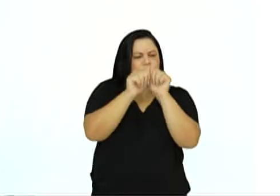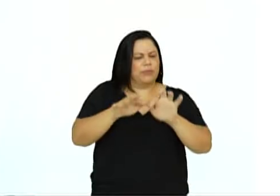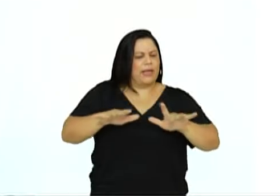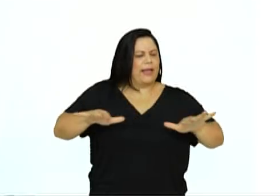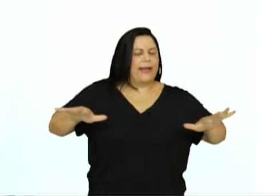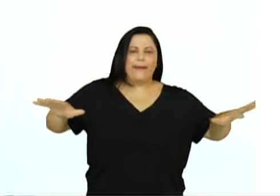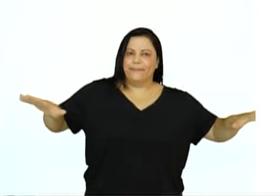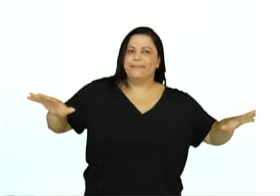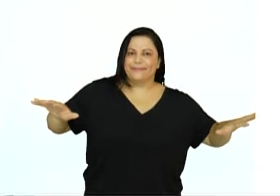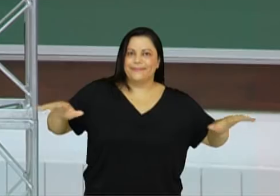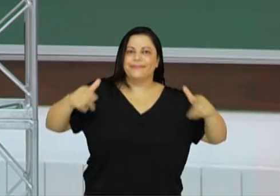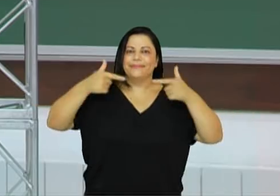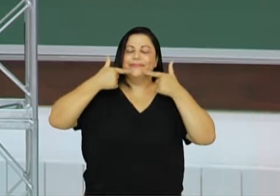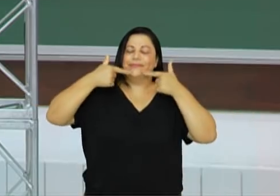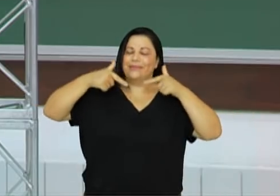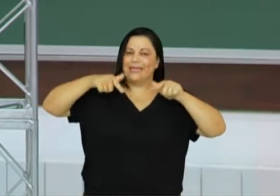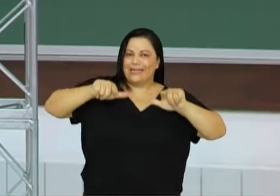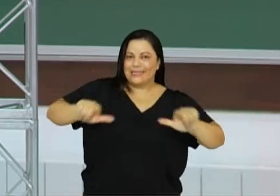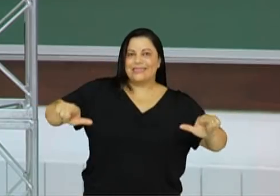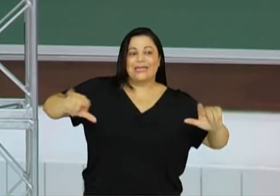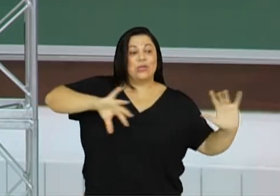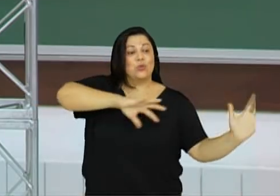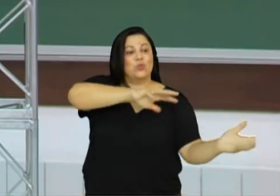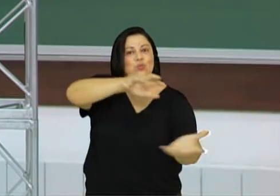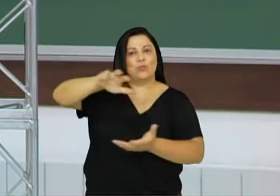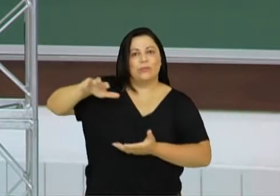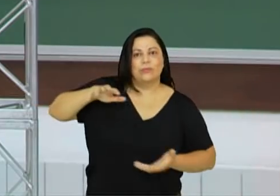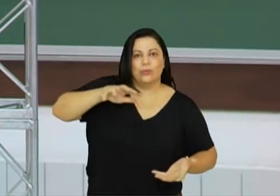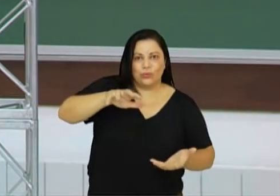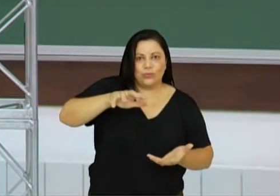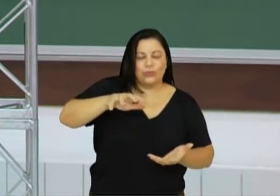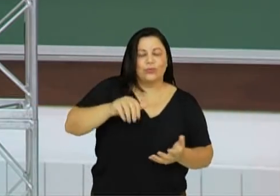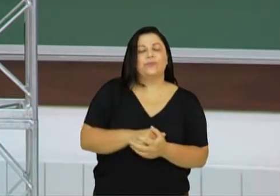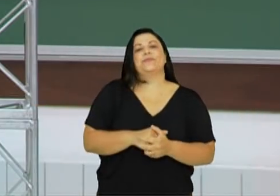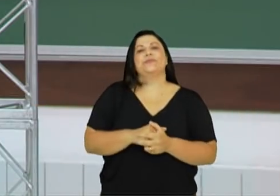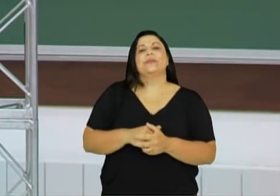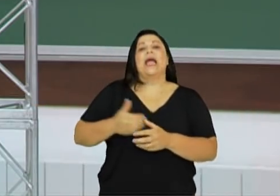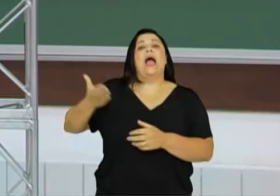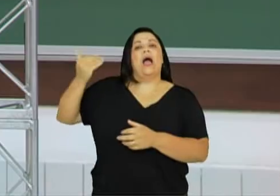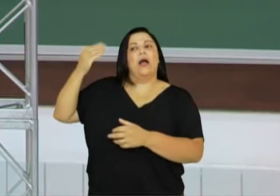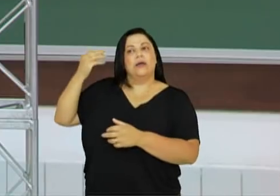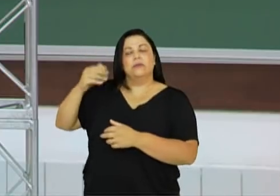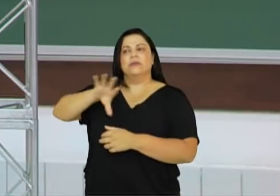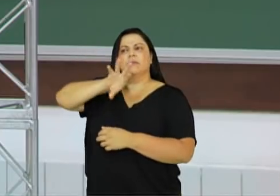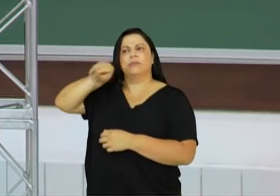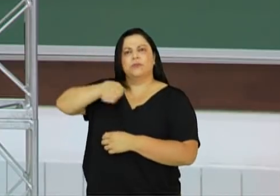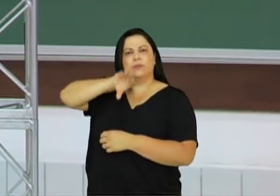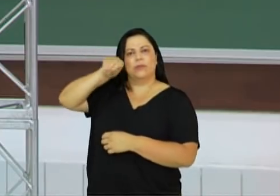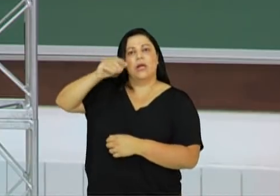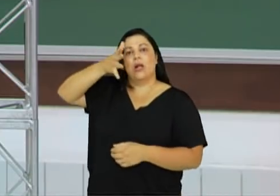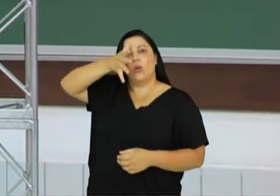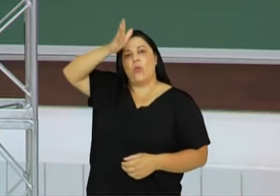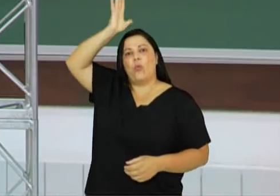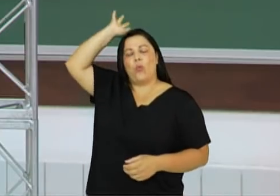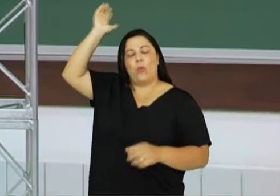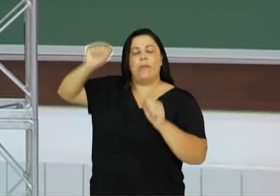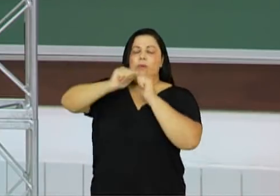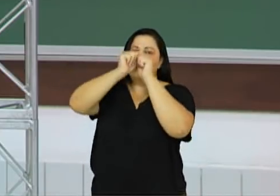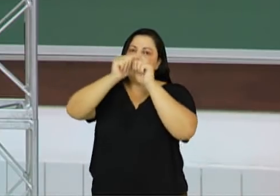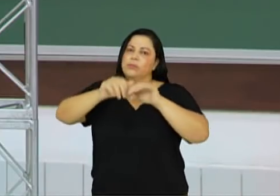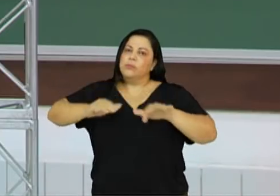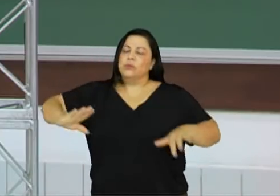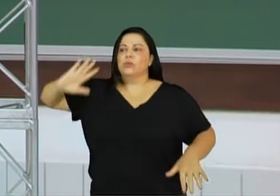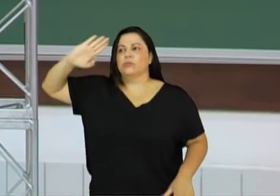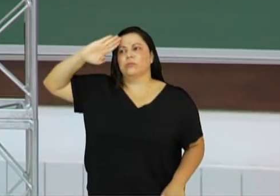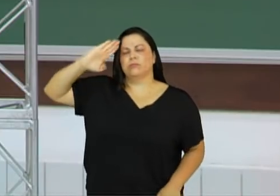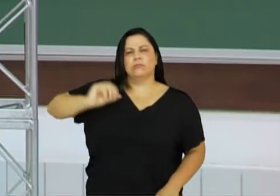línguas neolatinas pelo mundo. Então, em um primeiro momento, o latim era falado em Roma. A partir da expansão militar